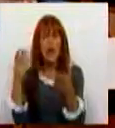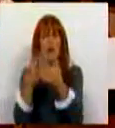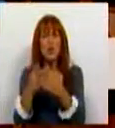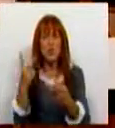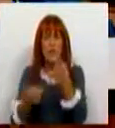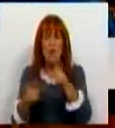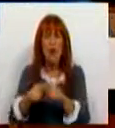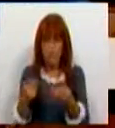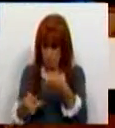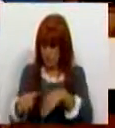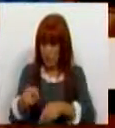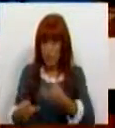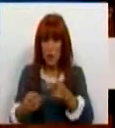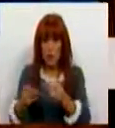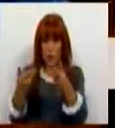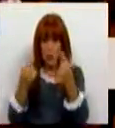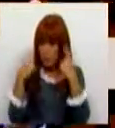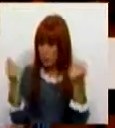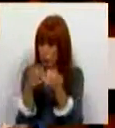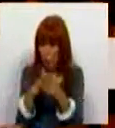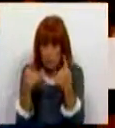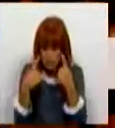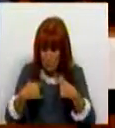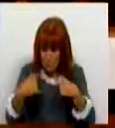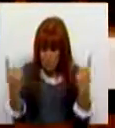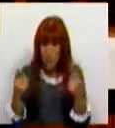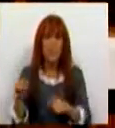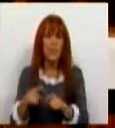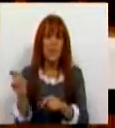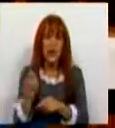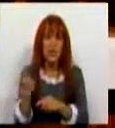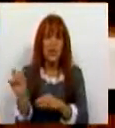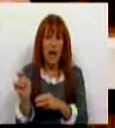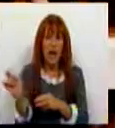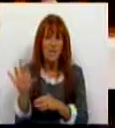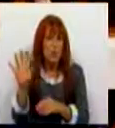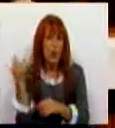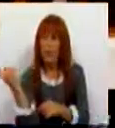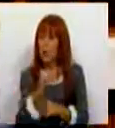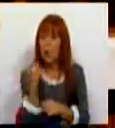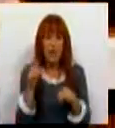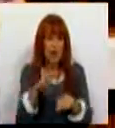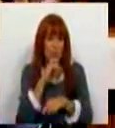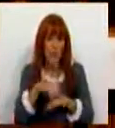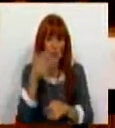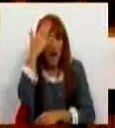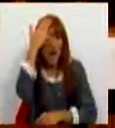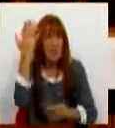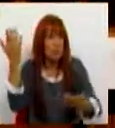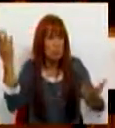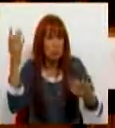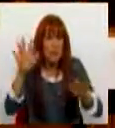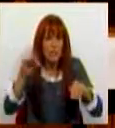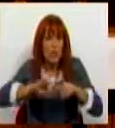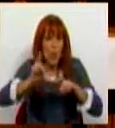fazer a análise. Os dados em contabilidade pública estão todos divulgados mensalmente. Qualquer um de nós aqui pode fazer a previsão para